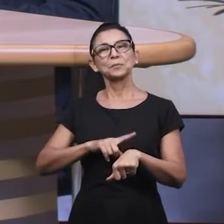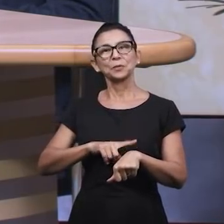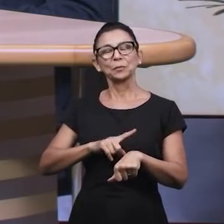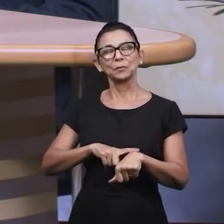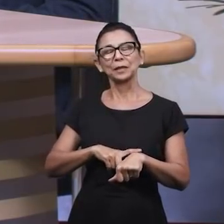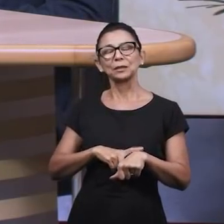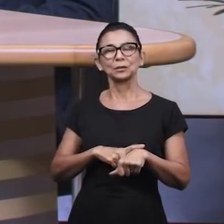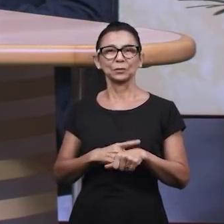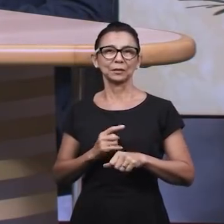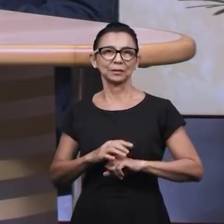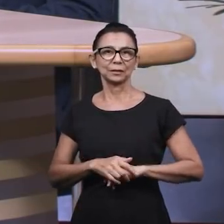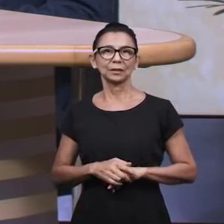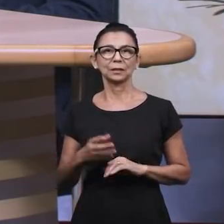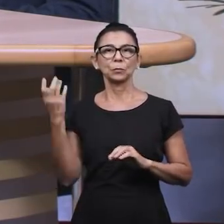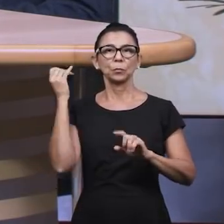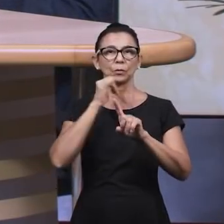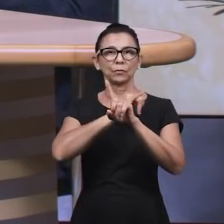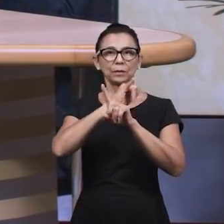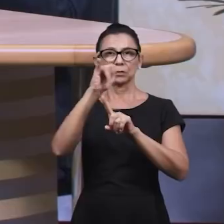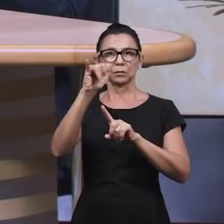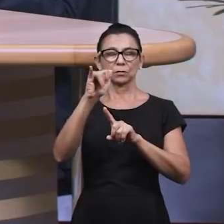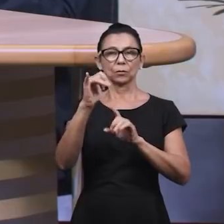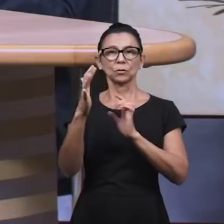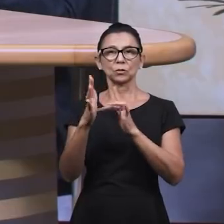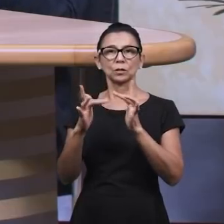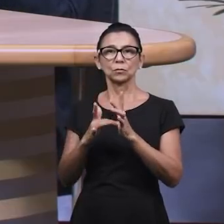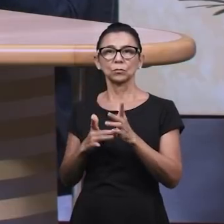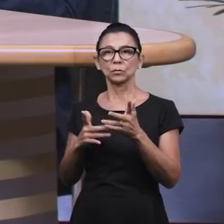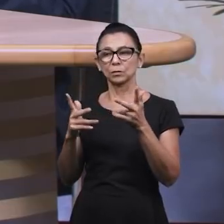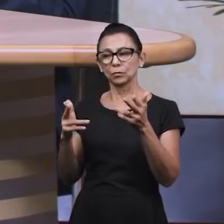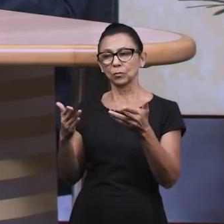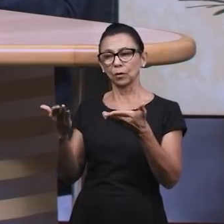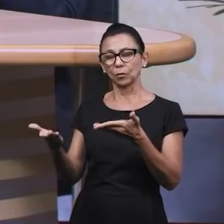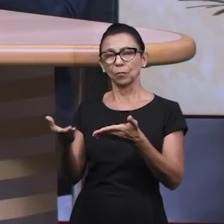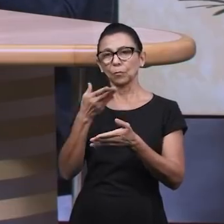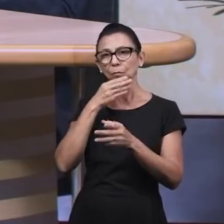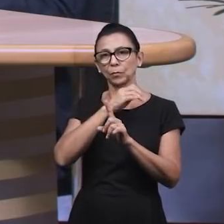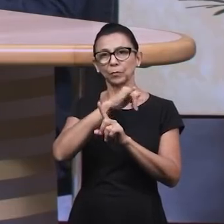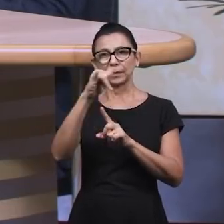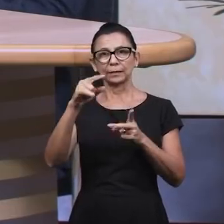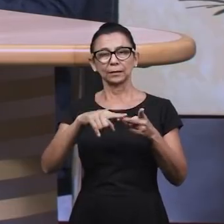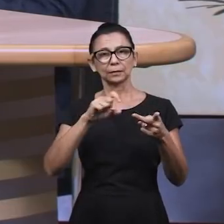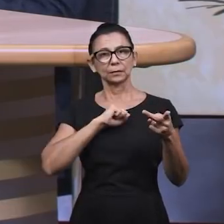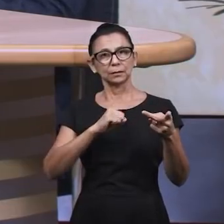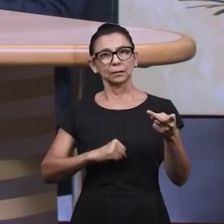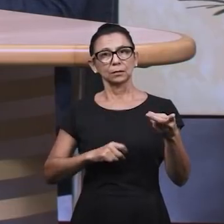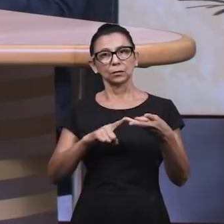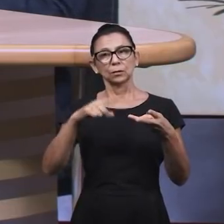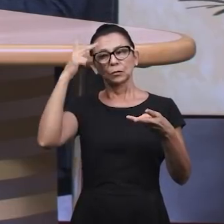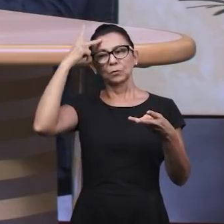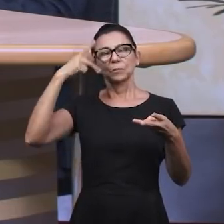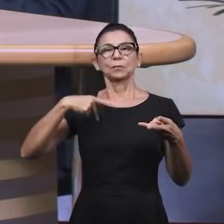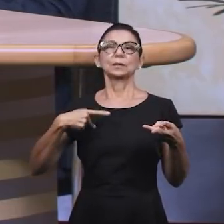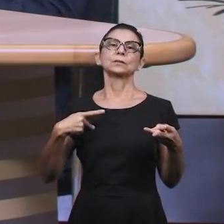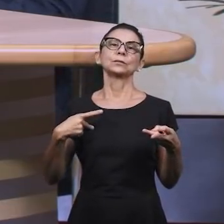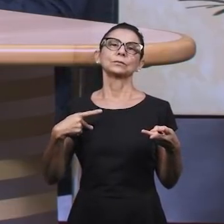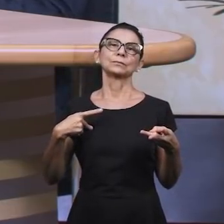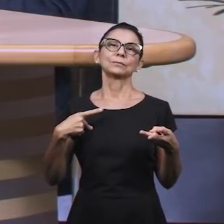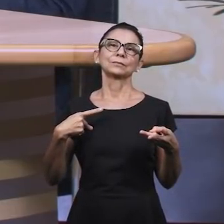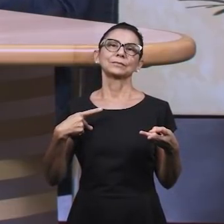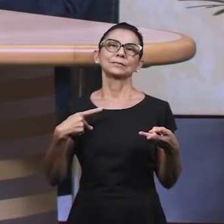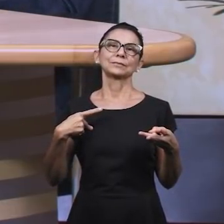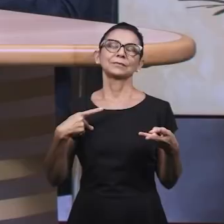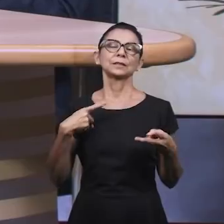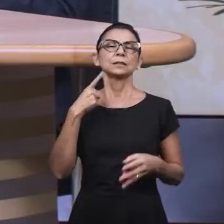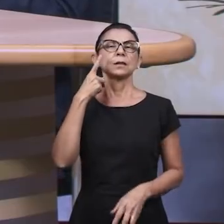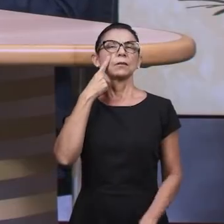ele prefigurou Jesus nessa tipologia como profeta, como sacerdote e como homem. Isso é muito importante.